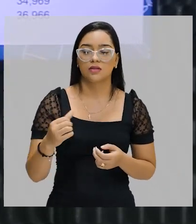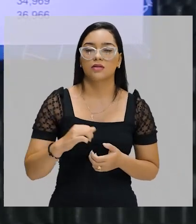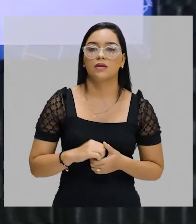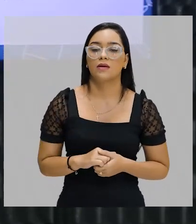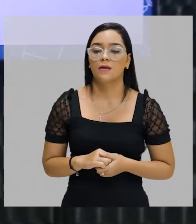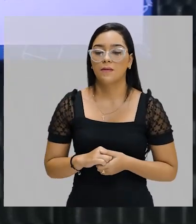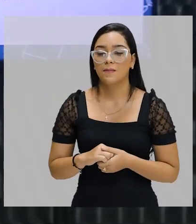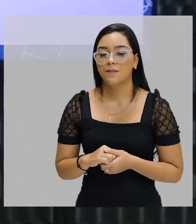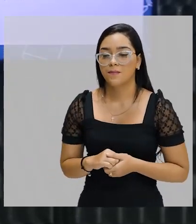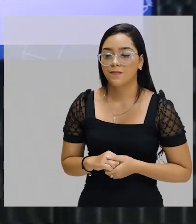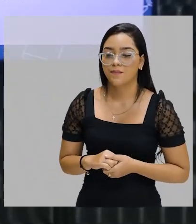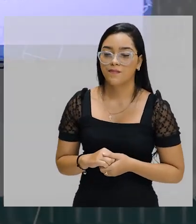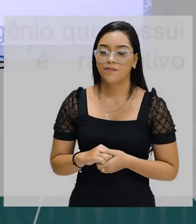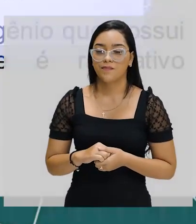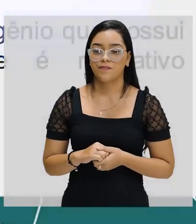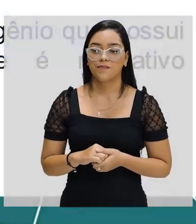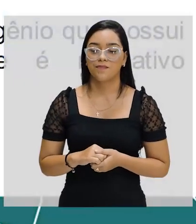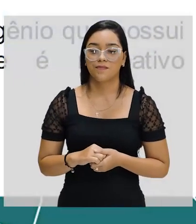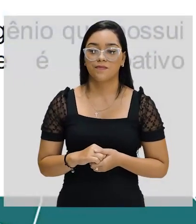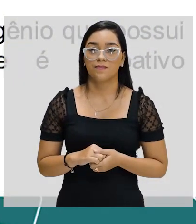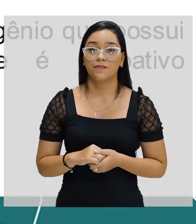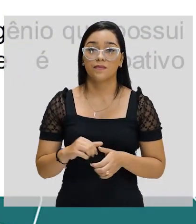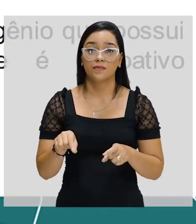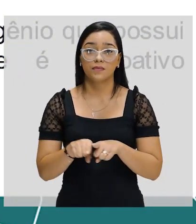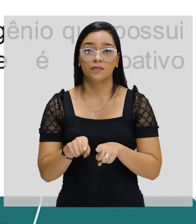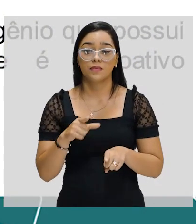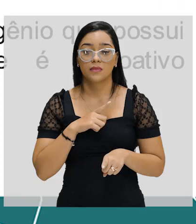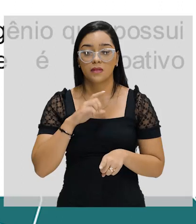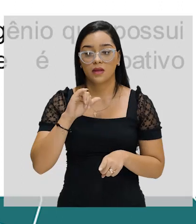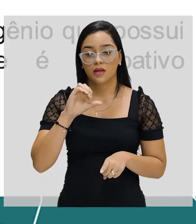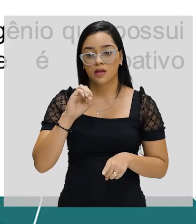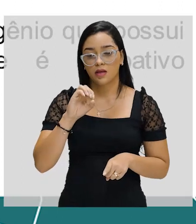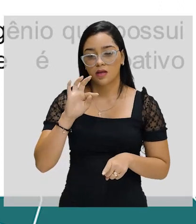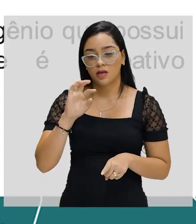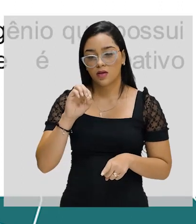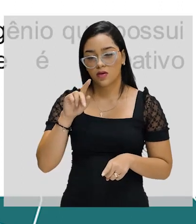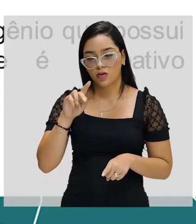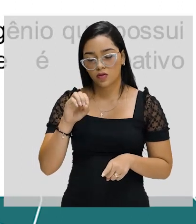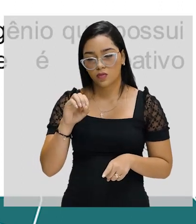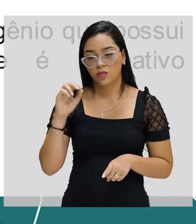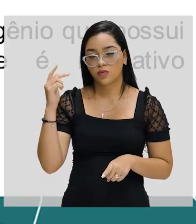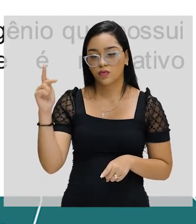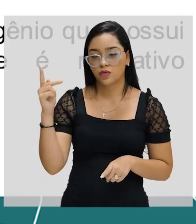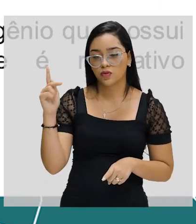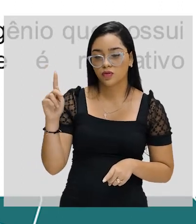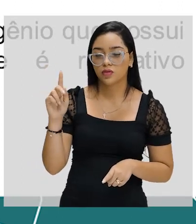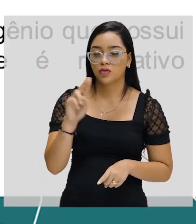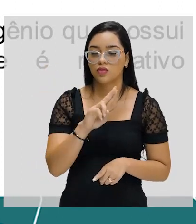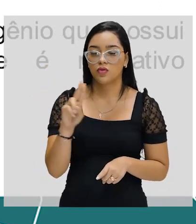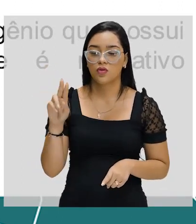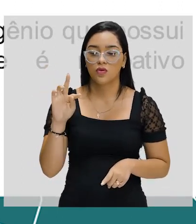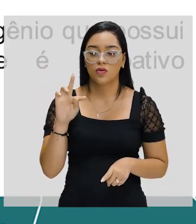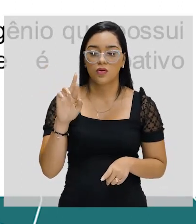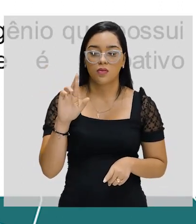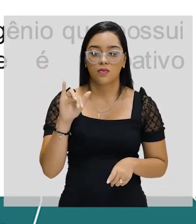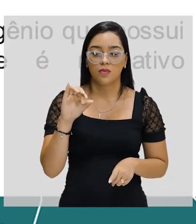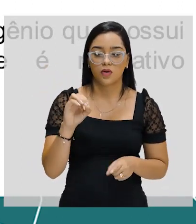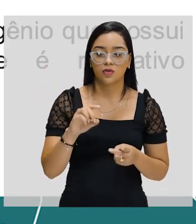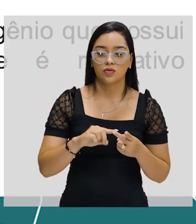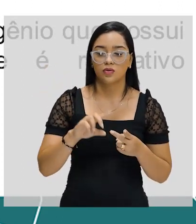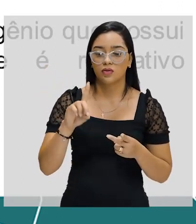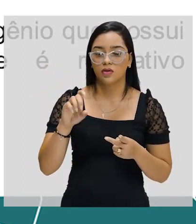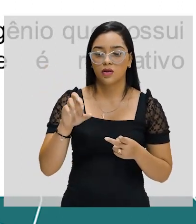maior. Tá certo? Nós temos o isótopo do hidrogênio, tá certo? Que nós chamamos de prótio, deutério e